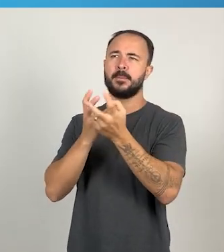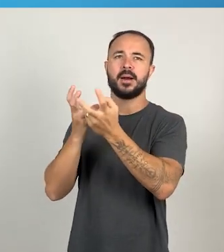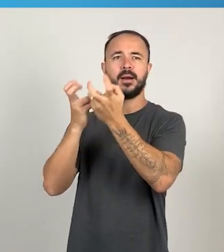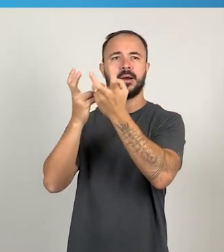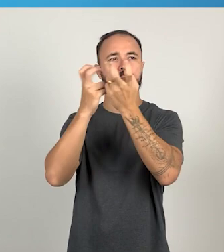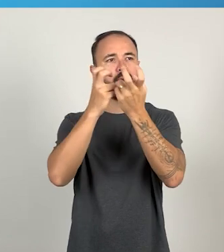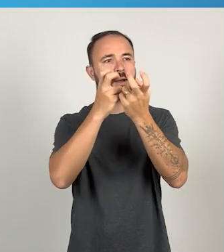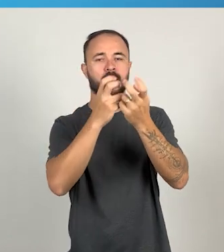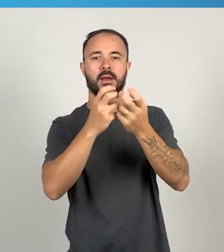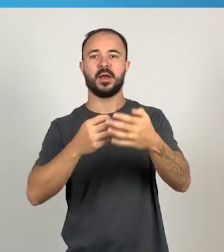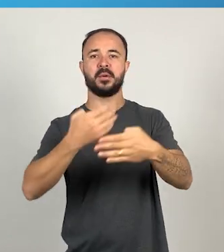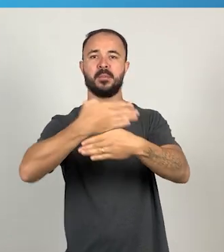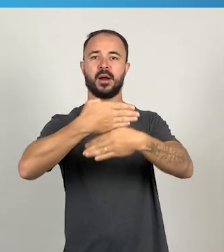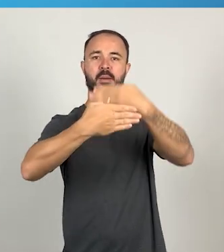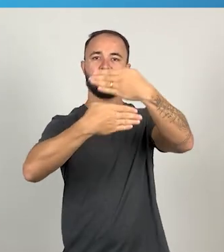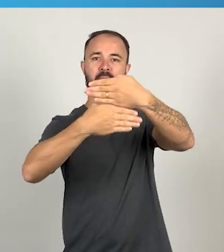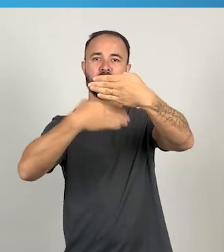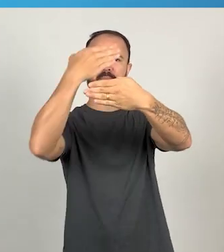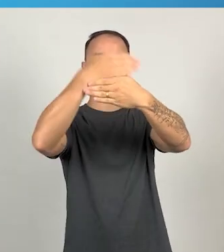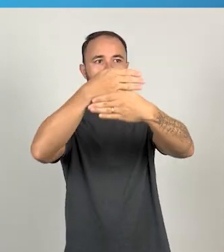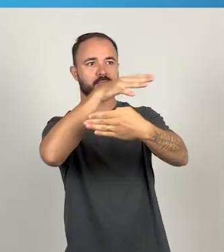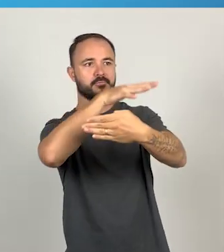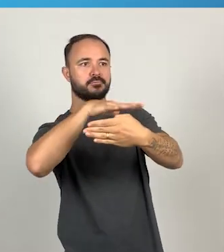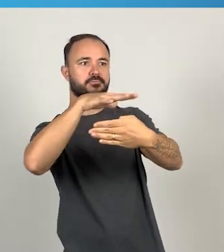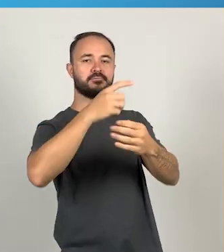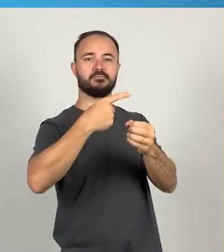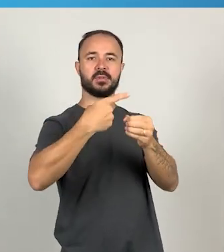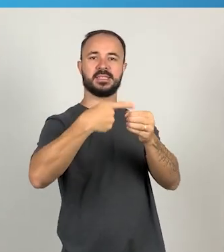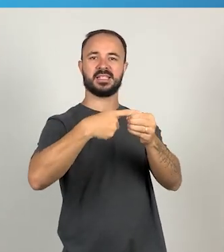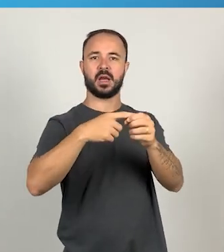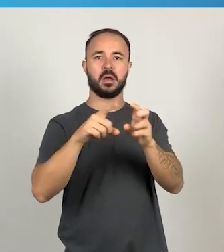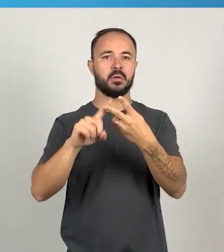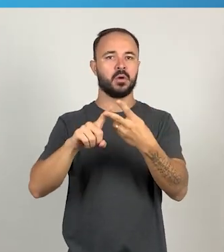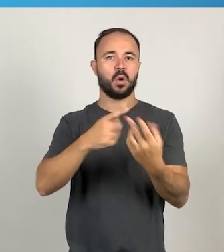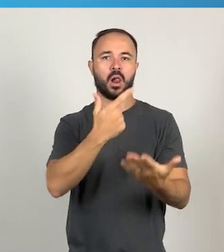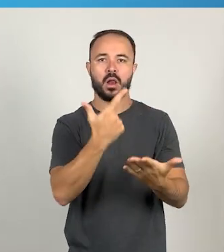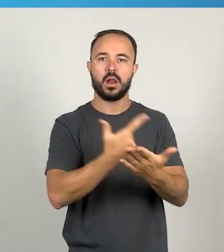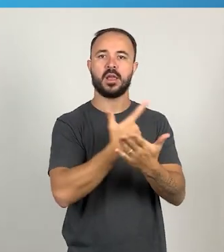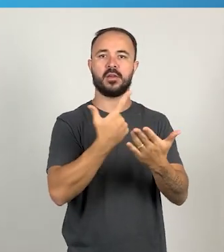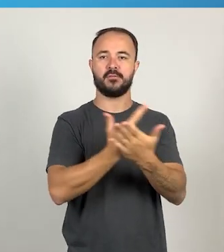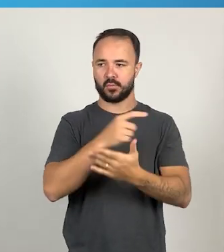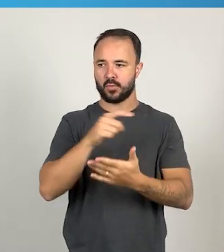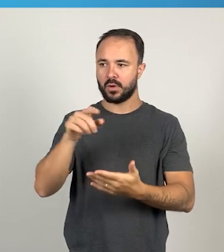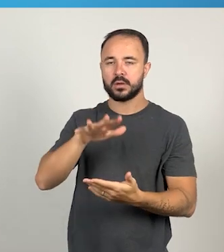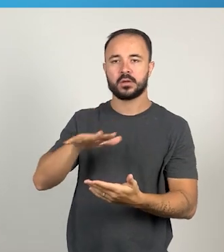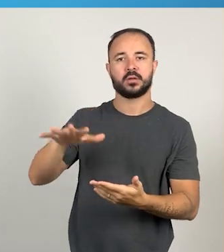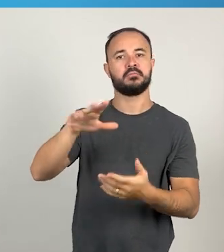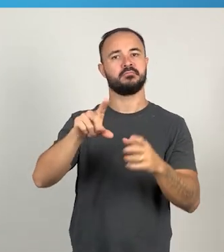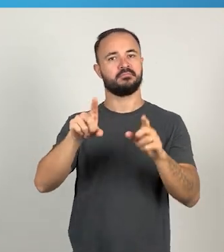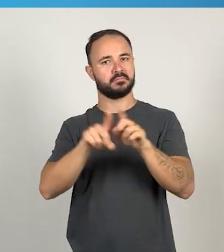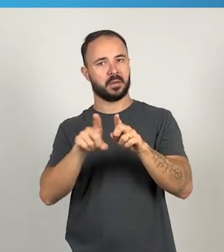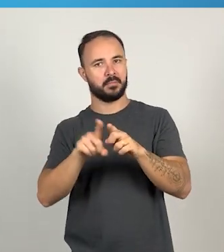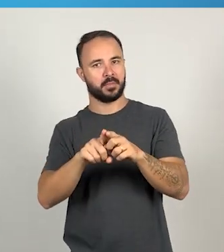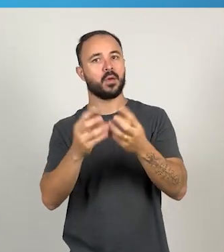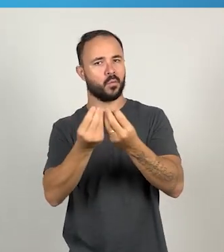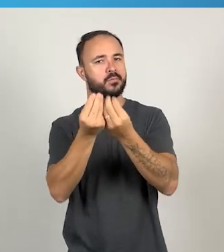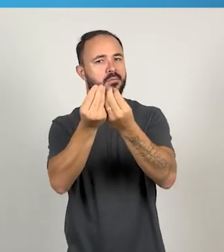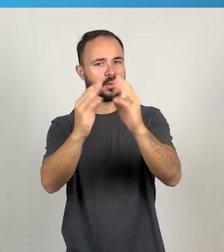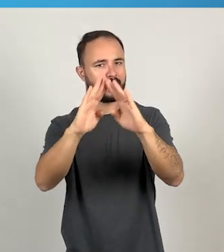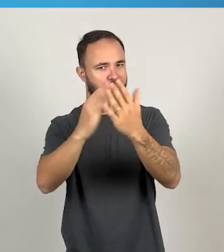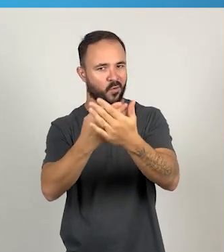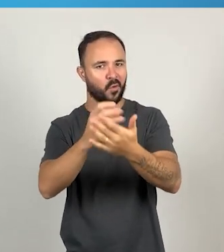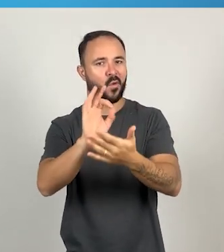em muros artísticos na cidade e livros, né, como o nosso livro Imperatriz da Gente, que vocês receberam na